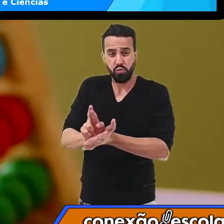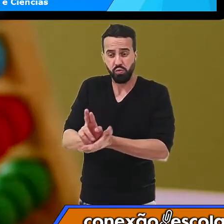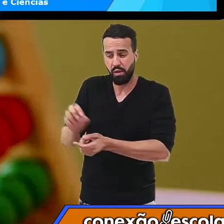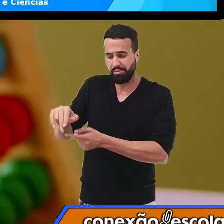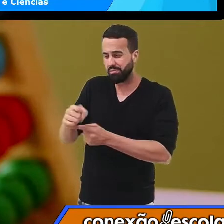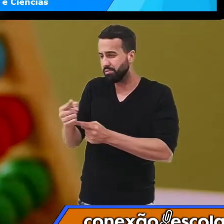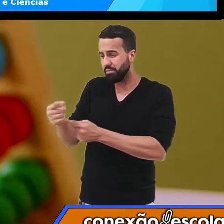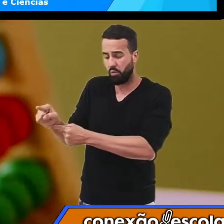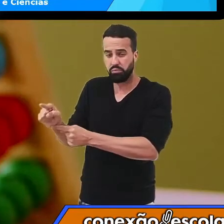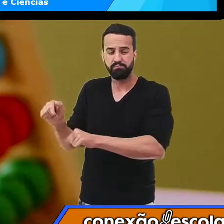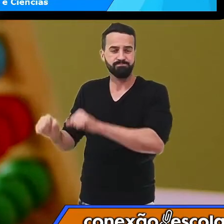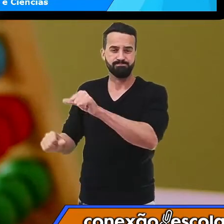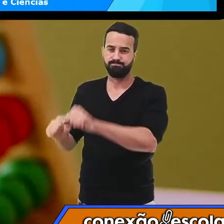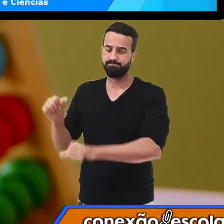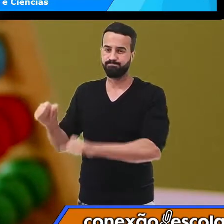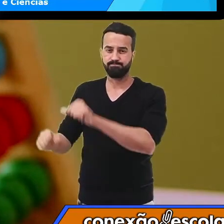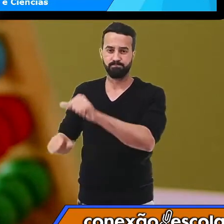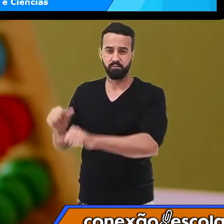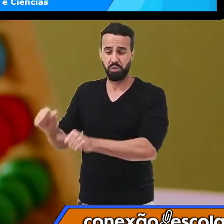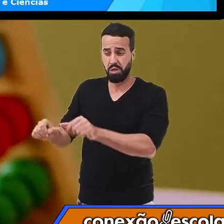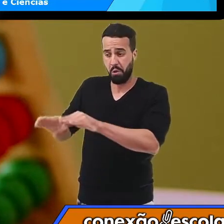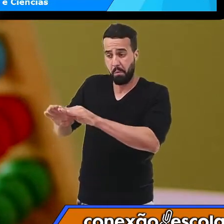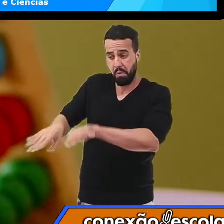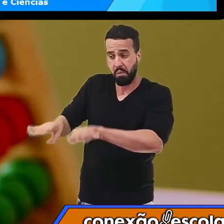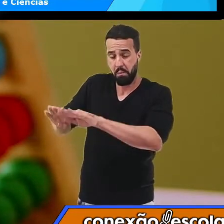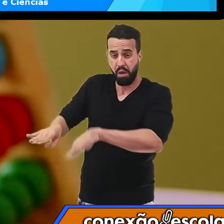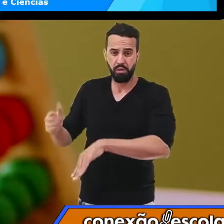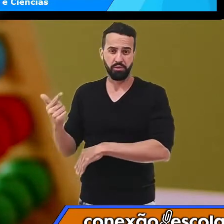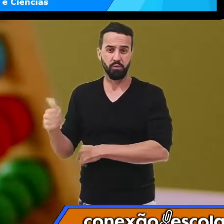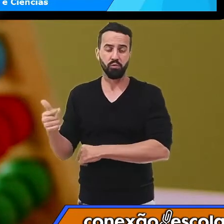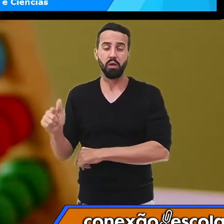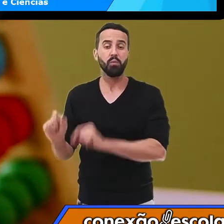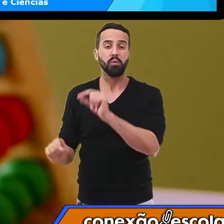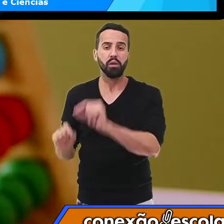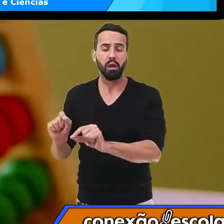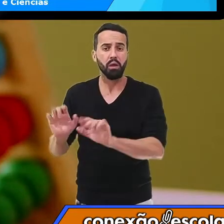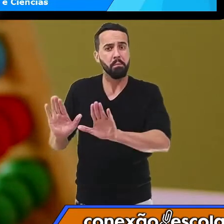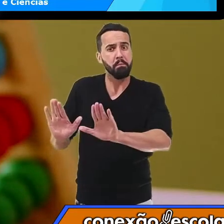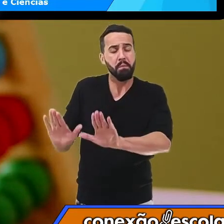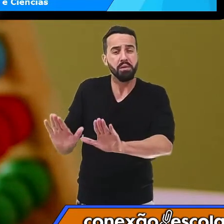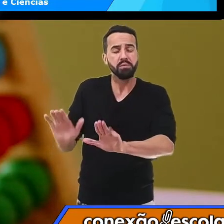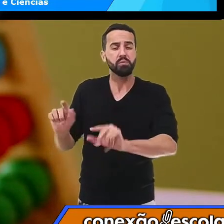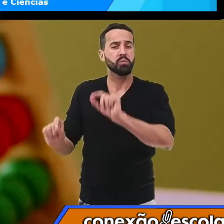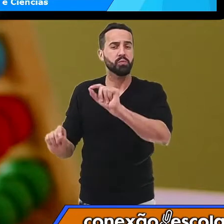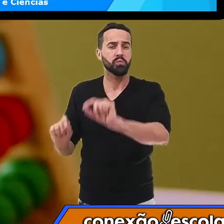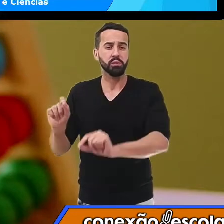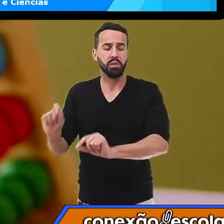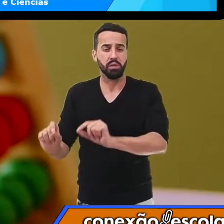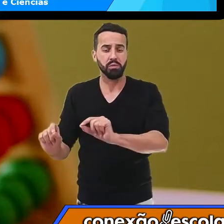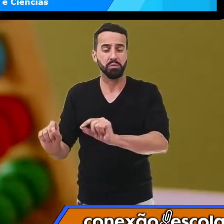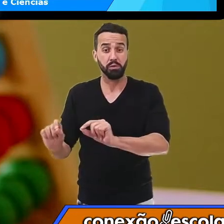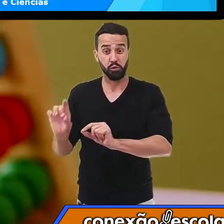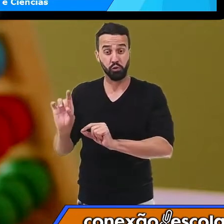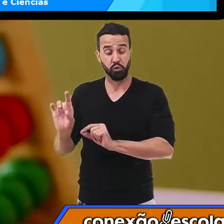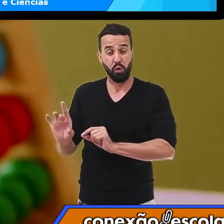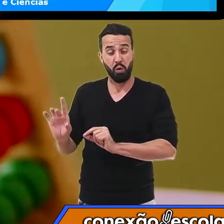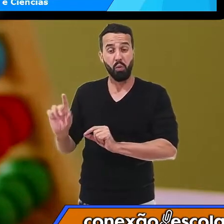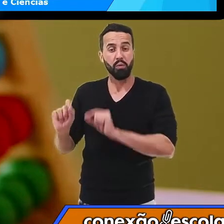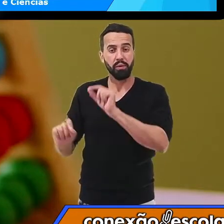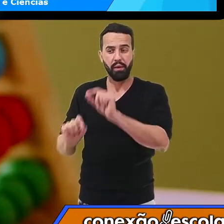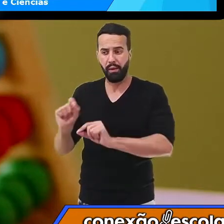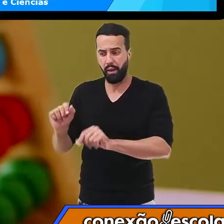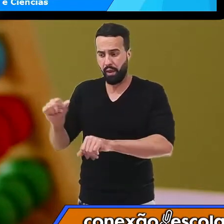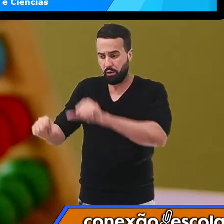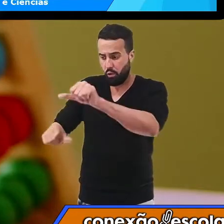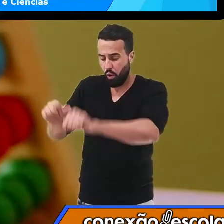renováveis não serem repostos na natureza tem uma implicância importante também, não só no fato deles não